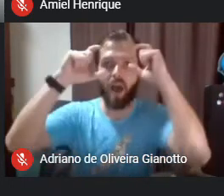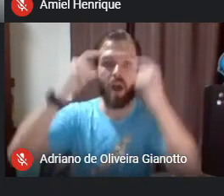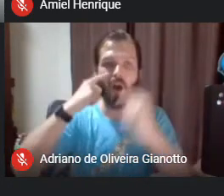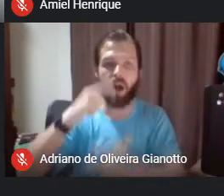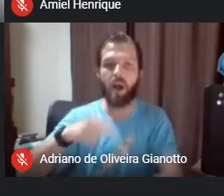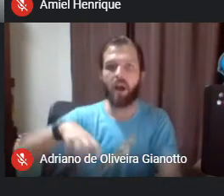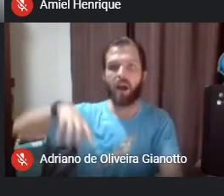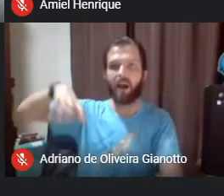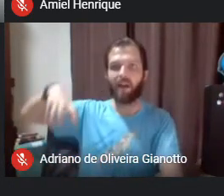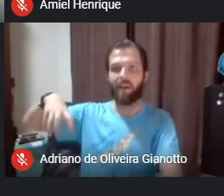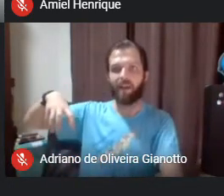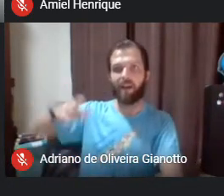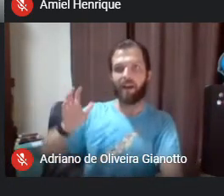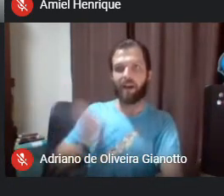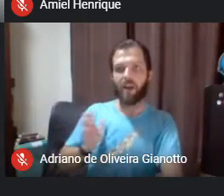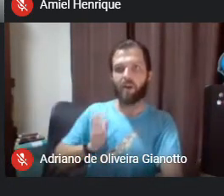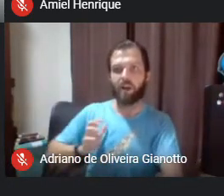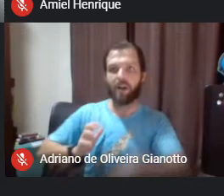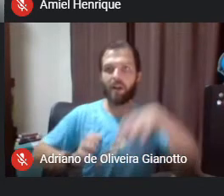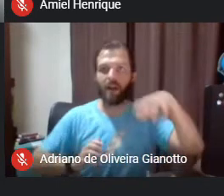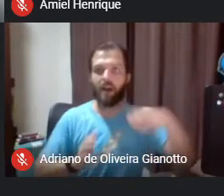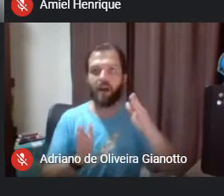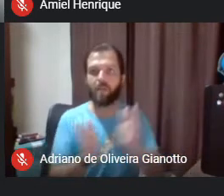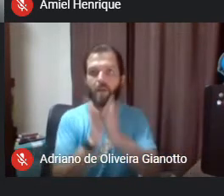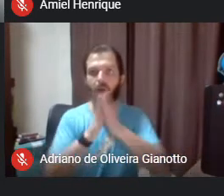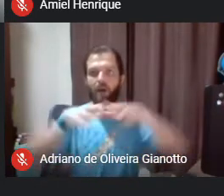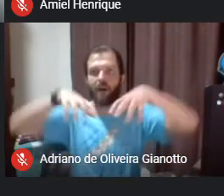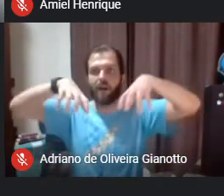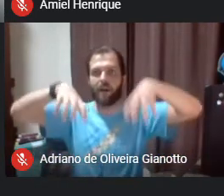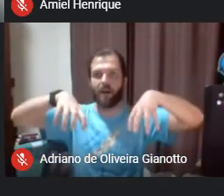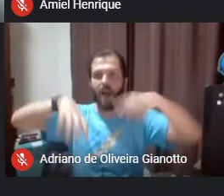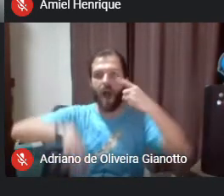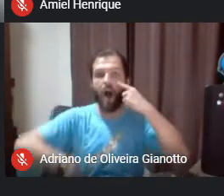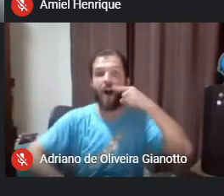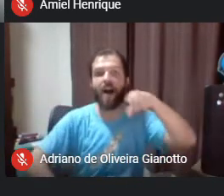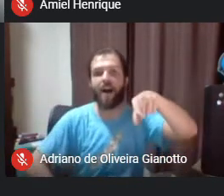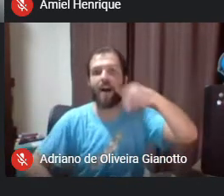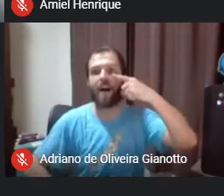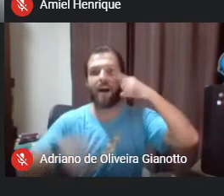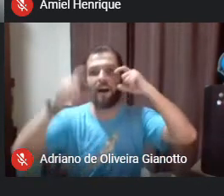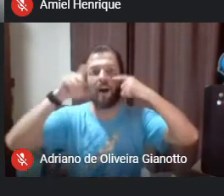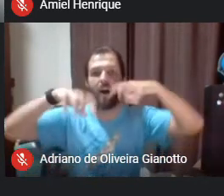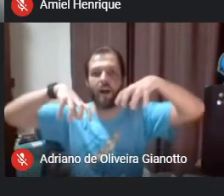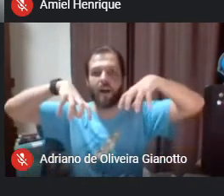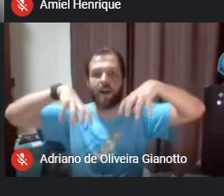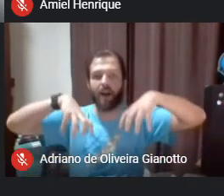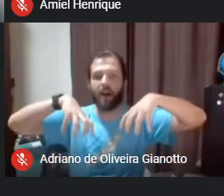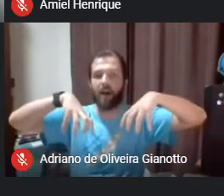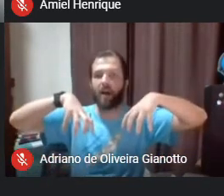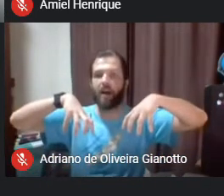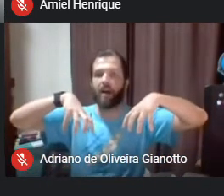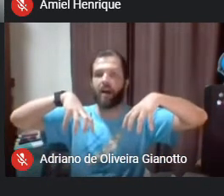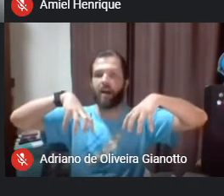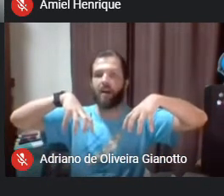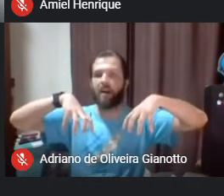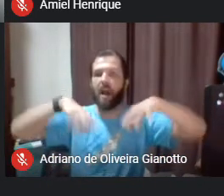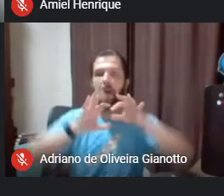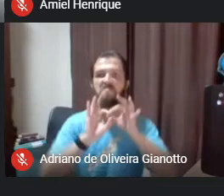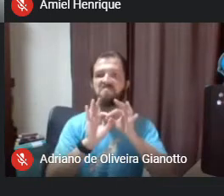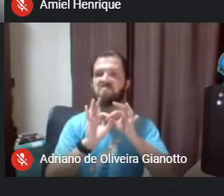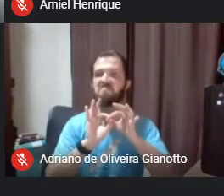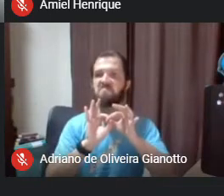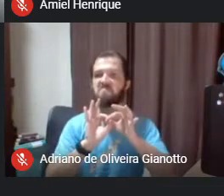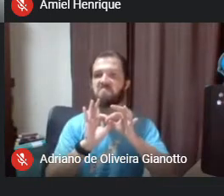Olhem nos slides, olha a foto, né? De um lado, família rica, do outro lado, as famílias mais